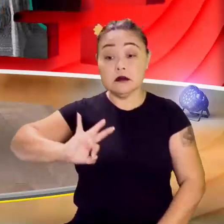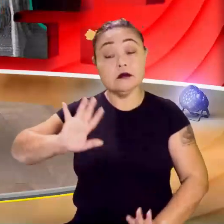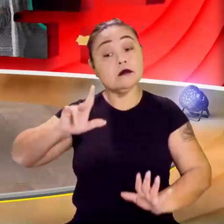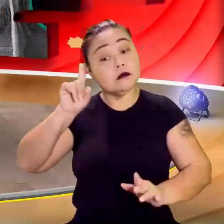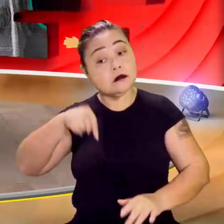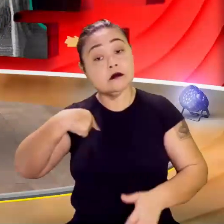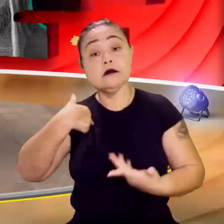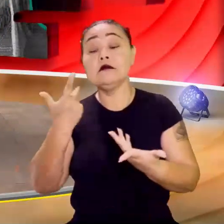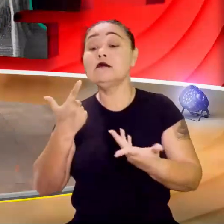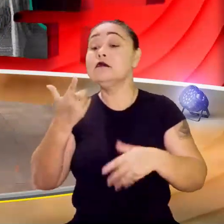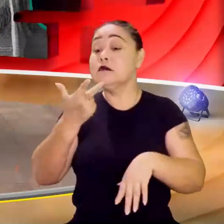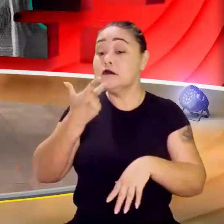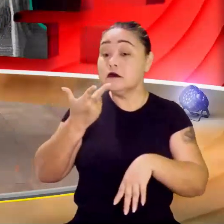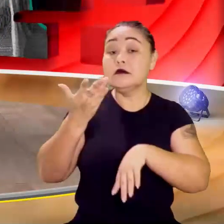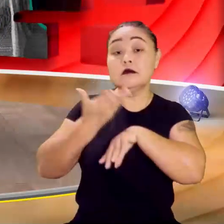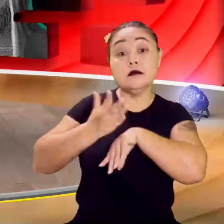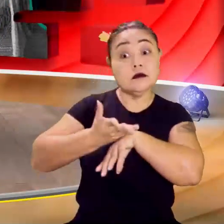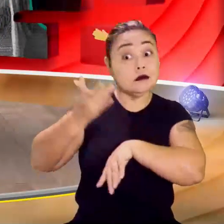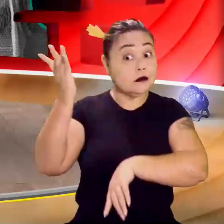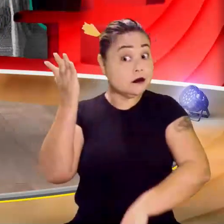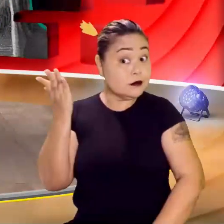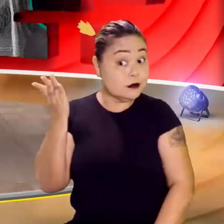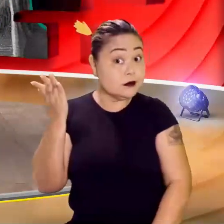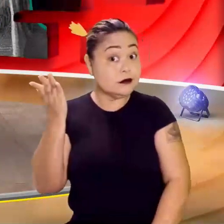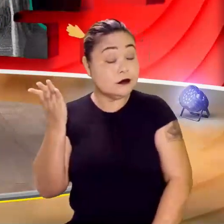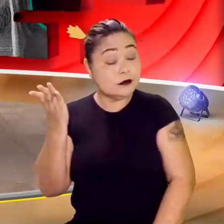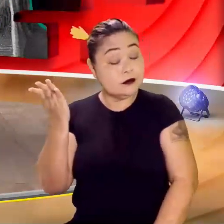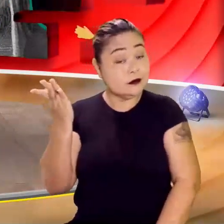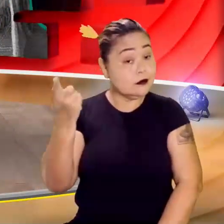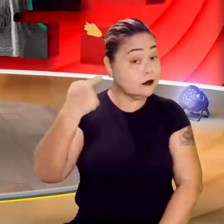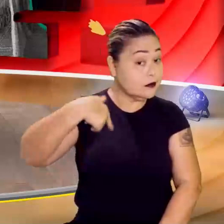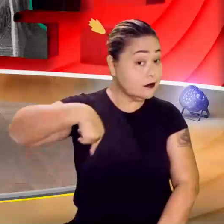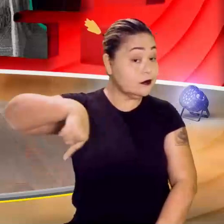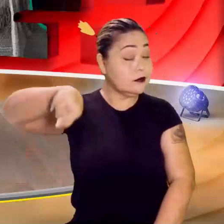né? Pronto. Falando em praticar, lá vem ele,